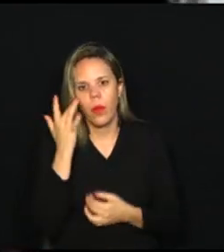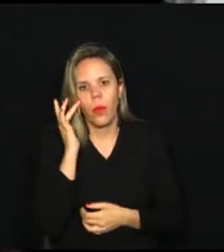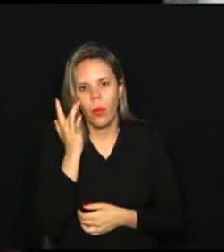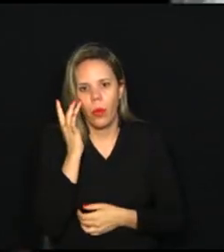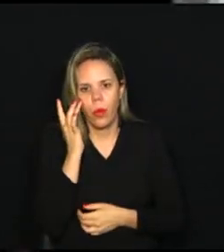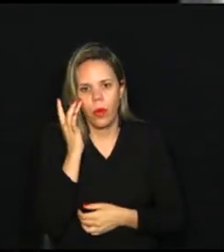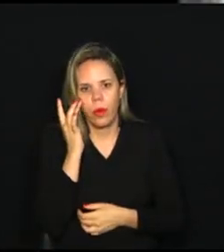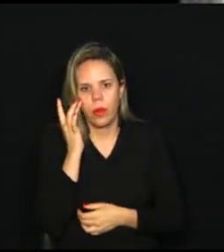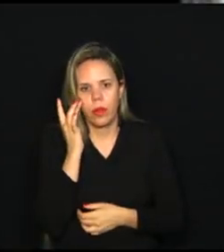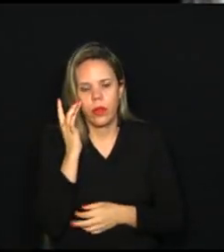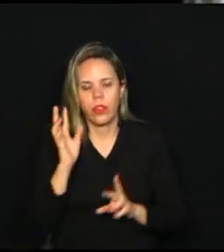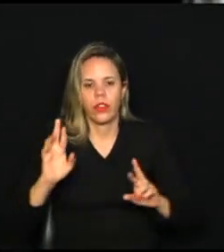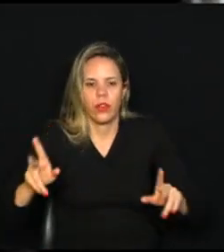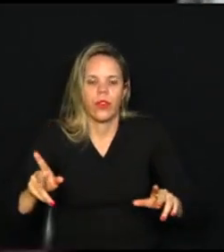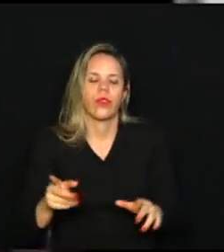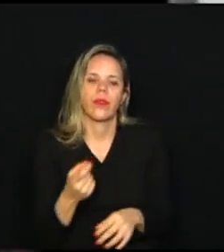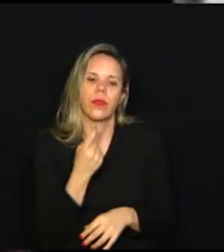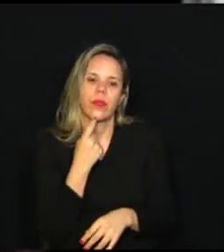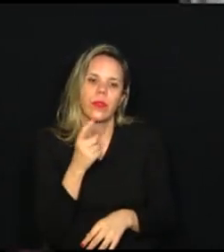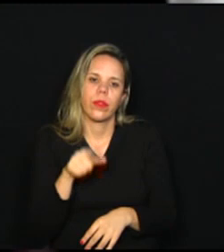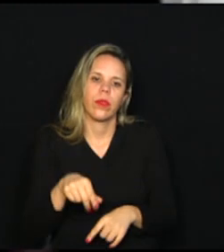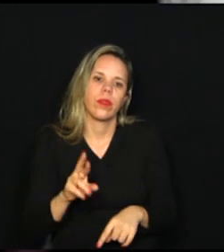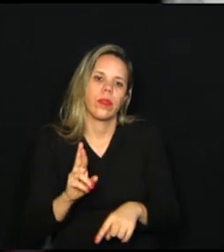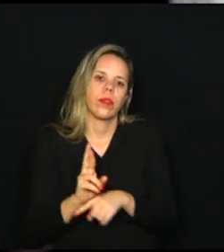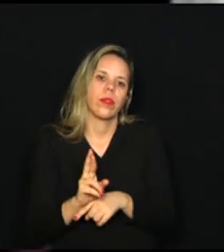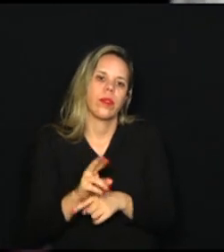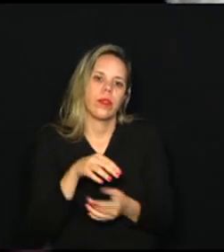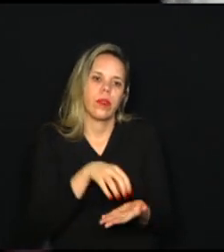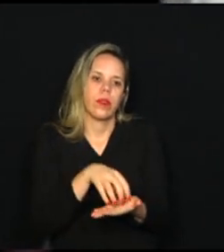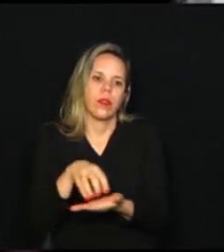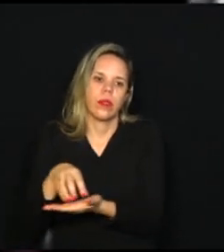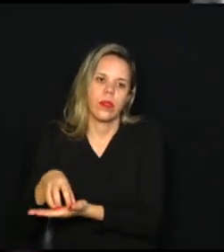a experiência de Campinas, que as referências têm sido as unidades